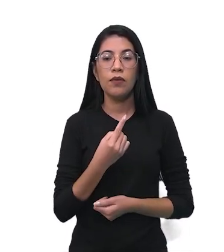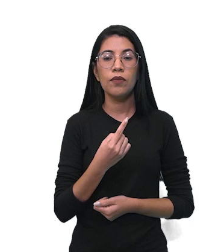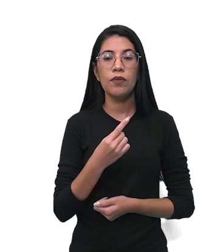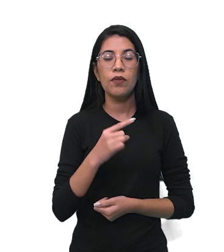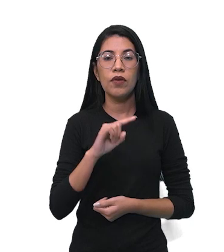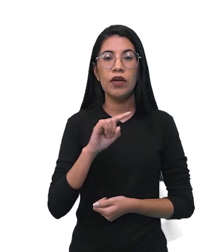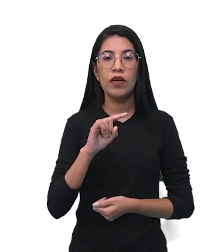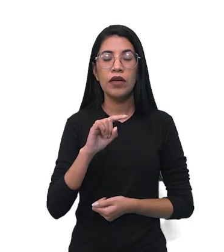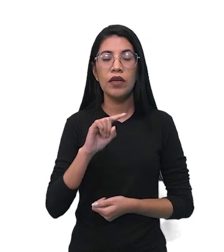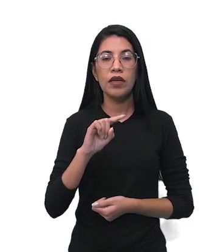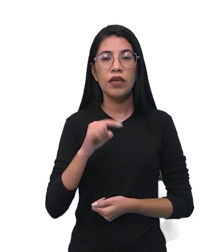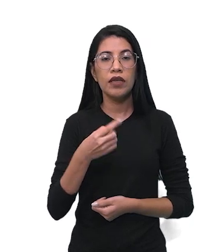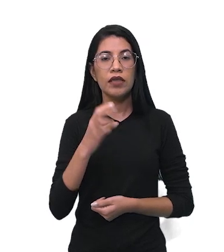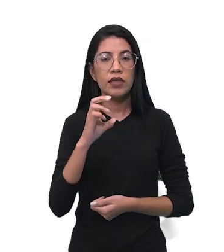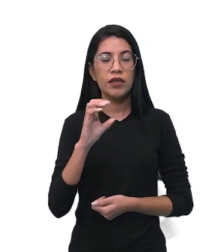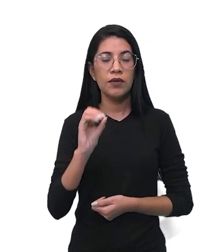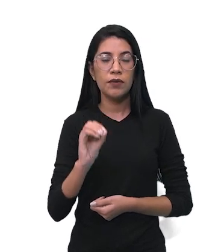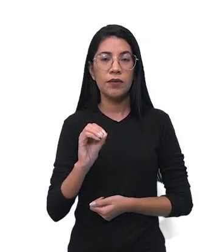1,50, né?